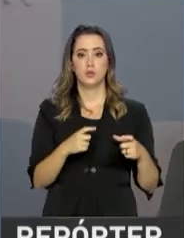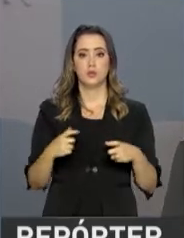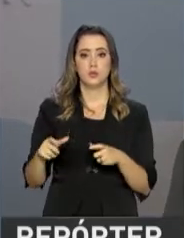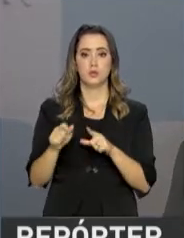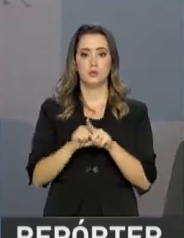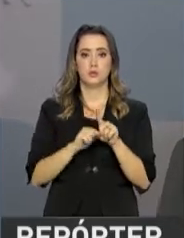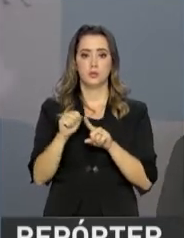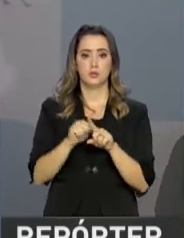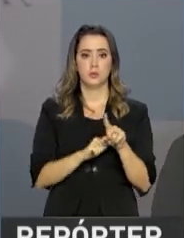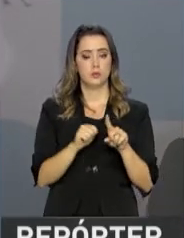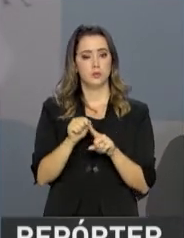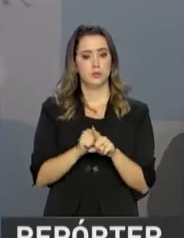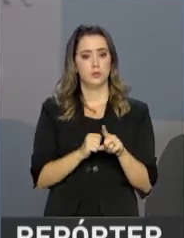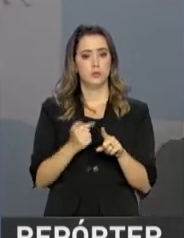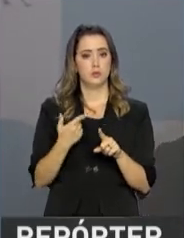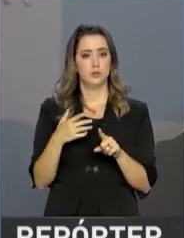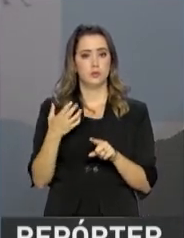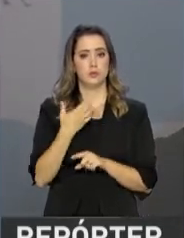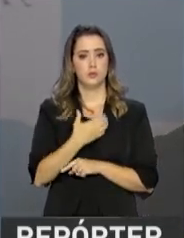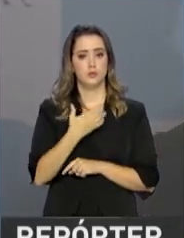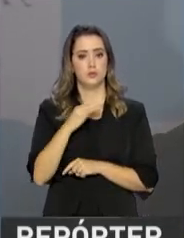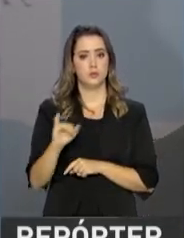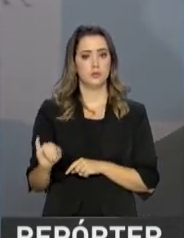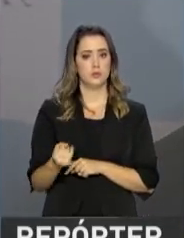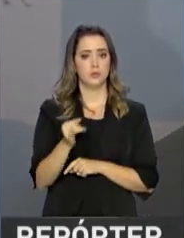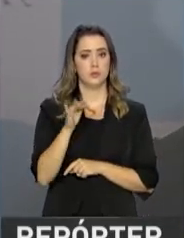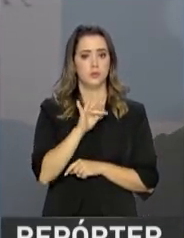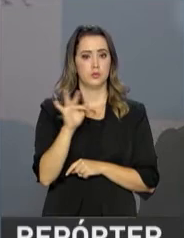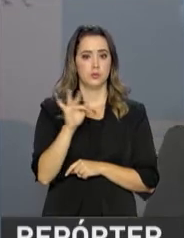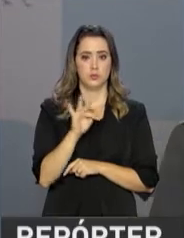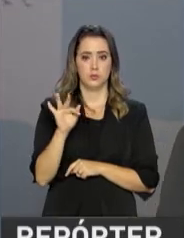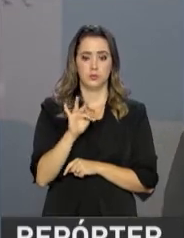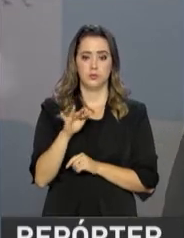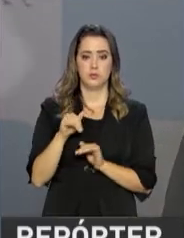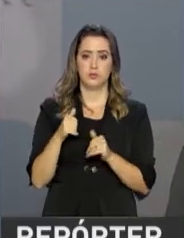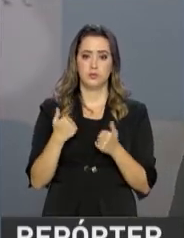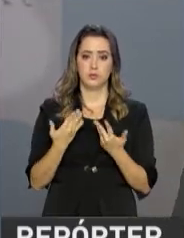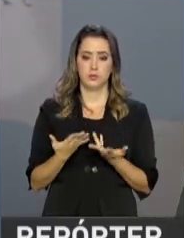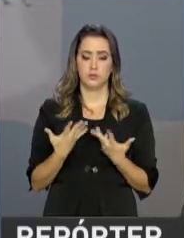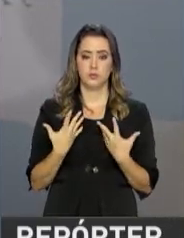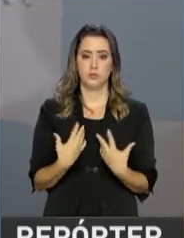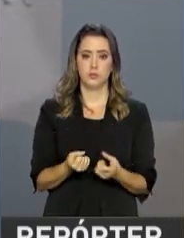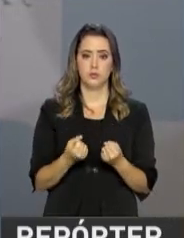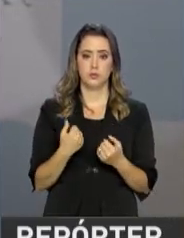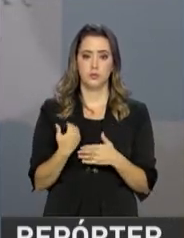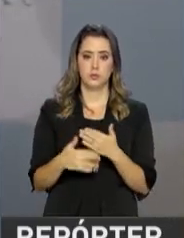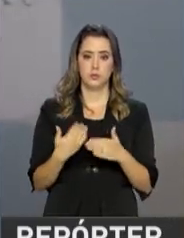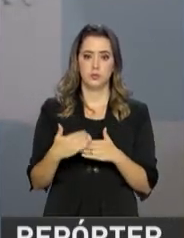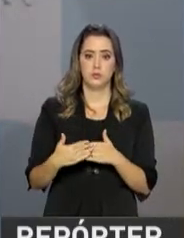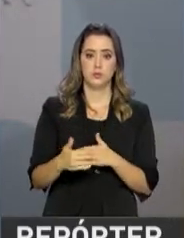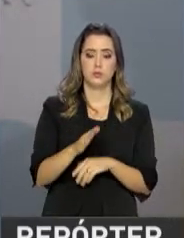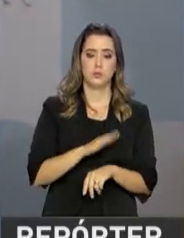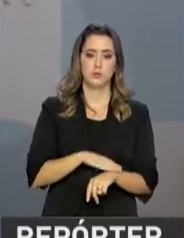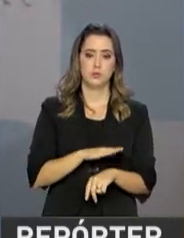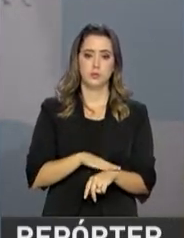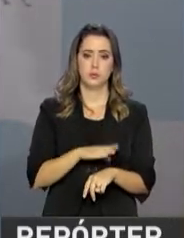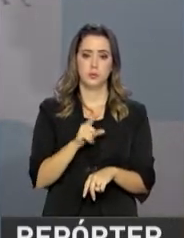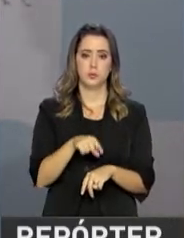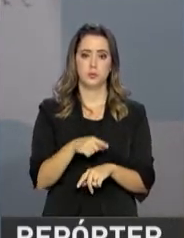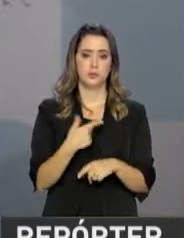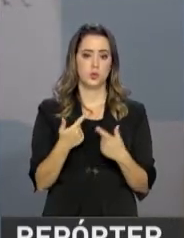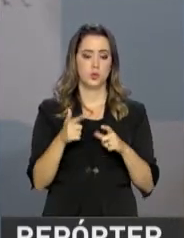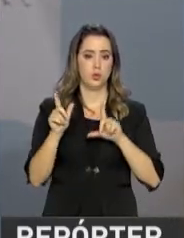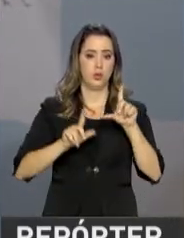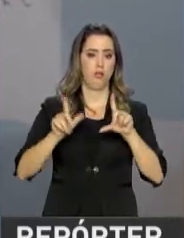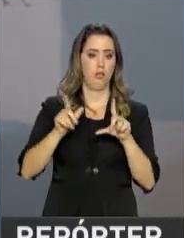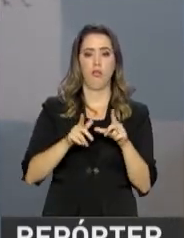meses né de dezembro janeiro e fevereiro então nós vamos entrar com a vacinação no momento em que ela não está na mídia